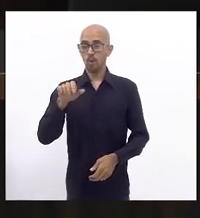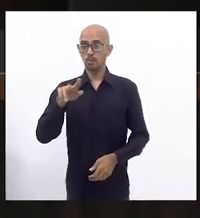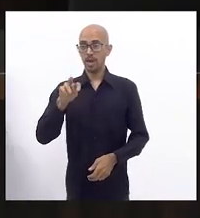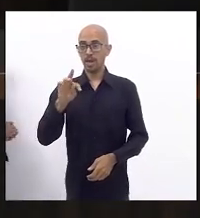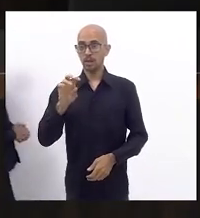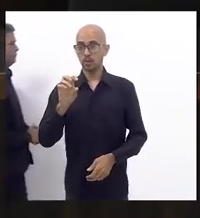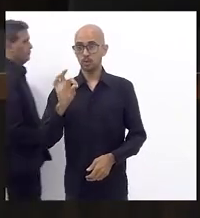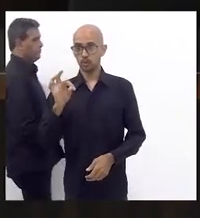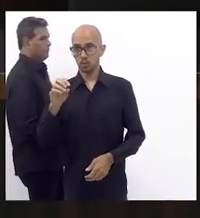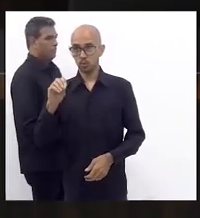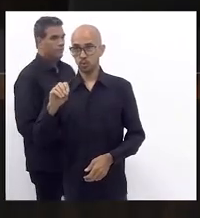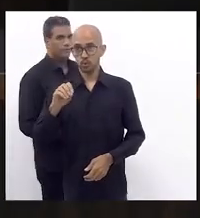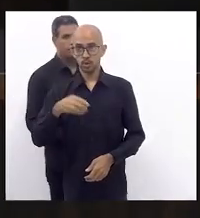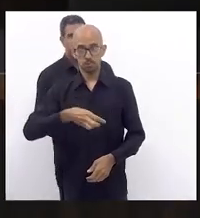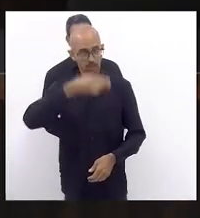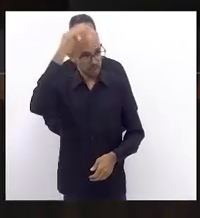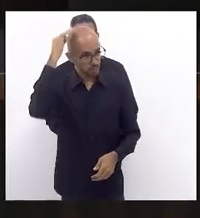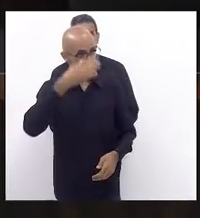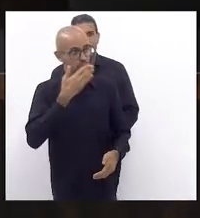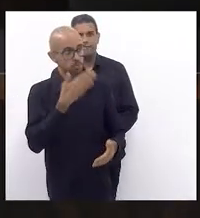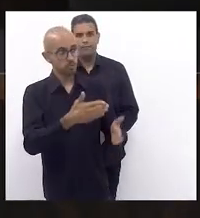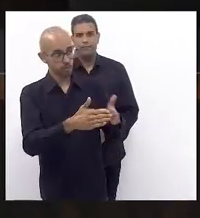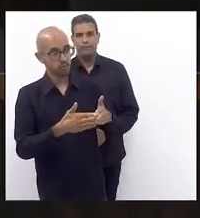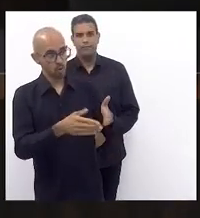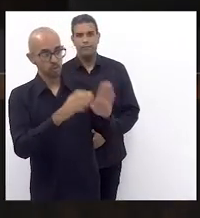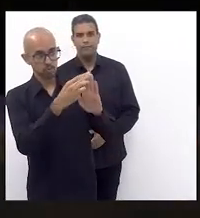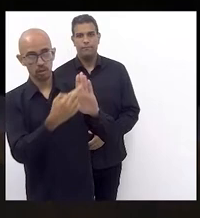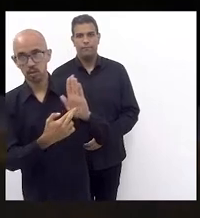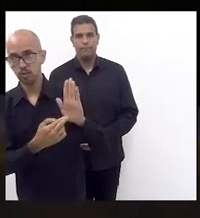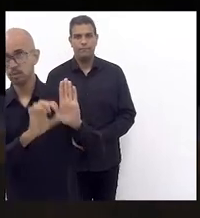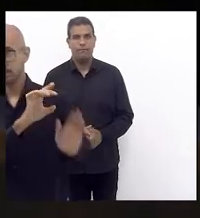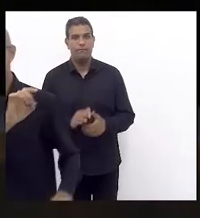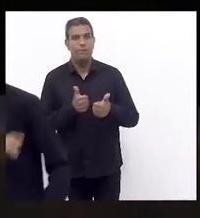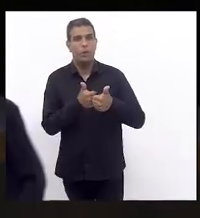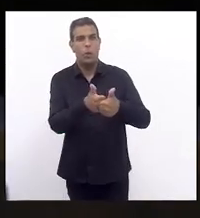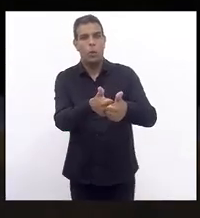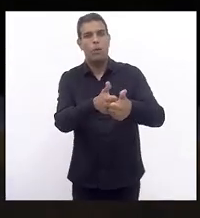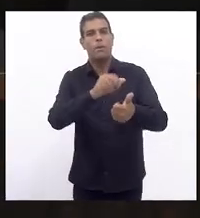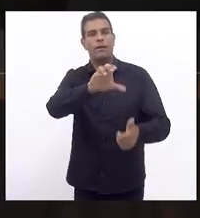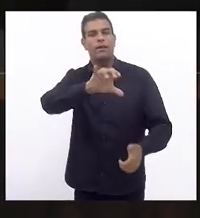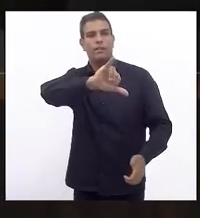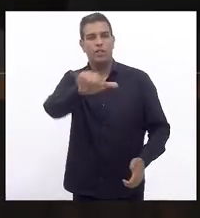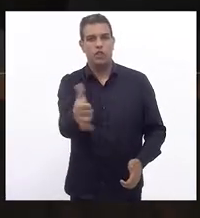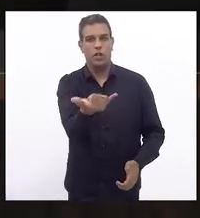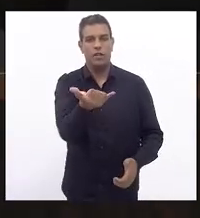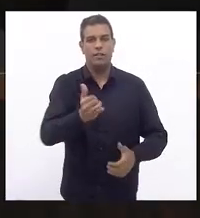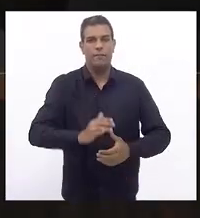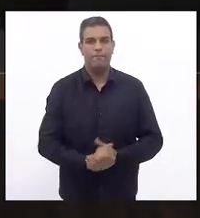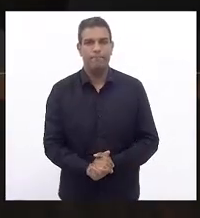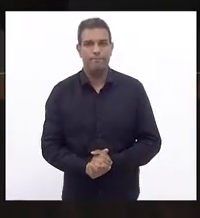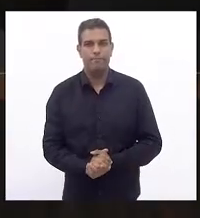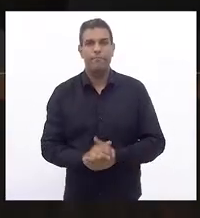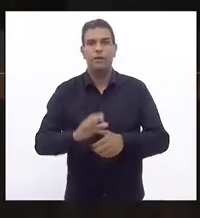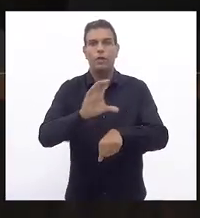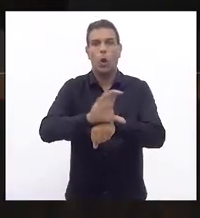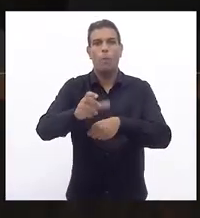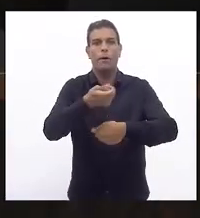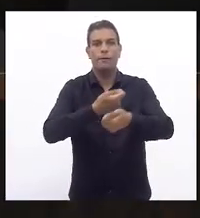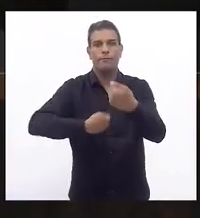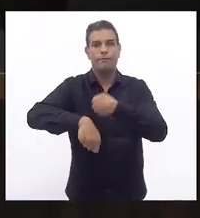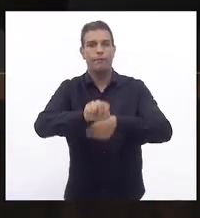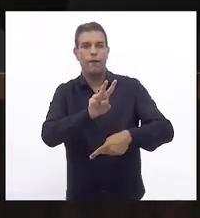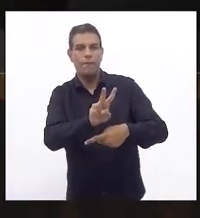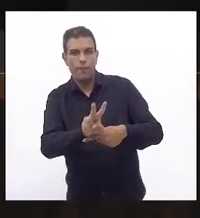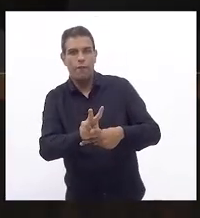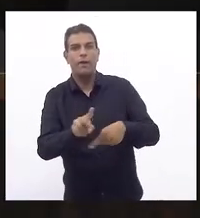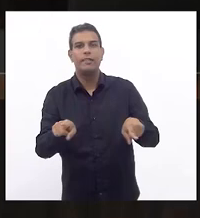designa o deputado Márcio Pacheco como relator especial. Acompanha a CCJ, presidente. Pela Comissão de Orçamento, Fiscalização